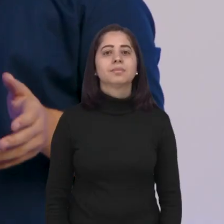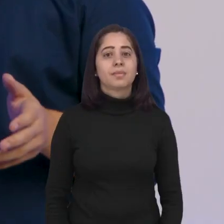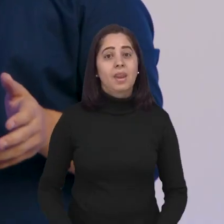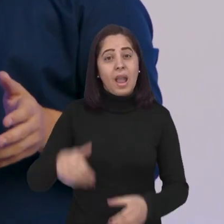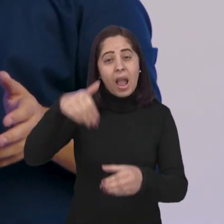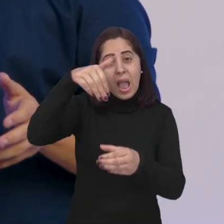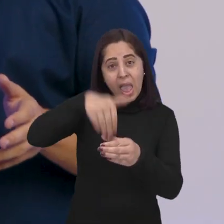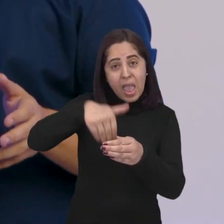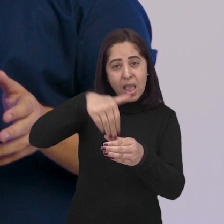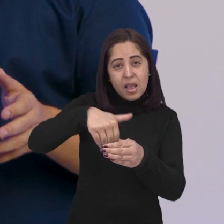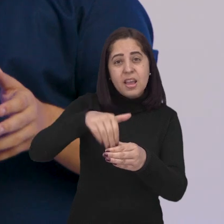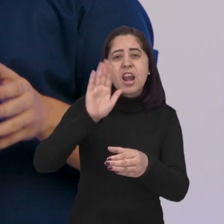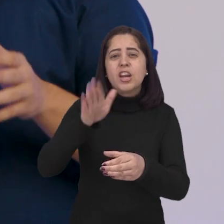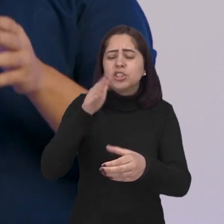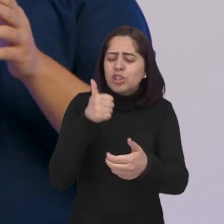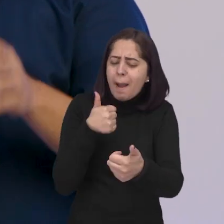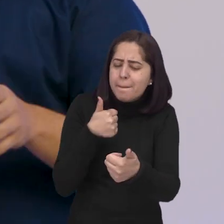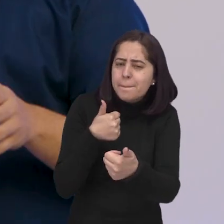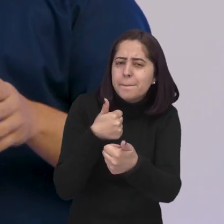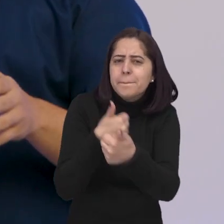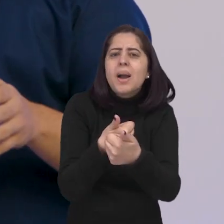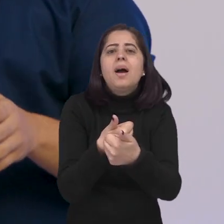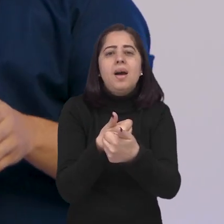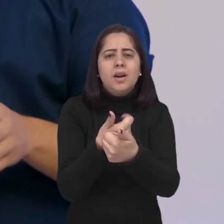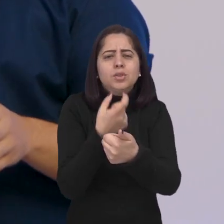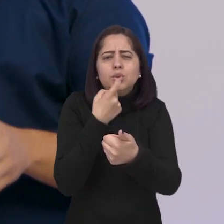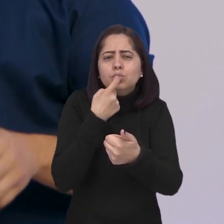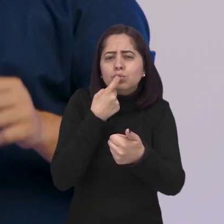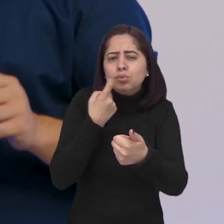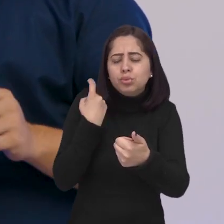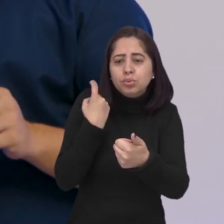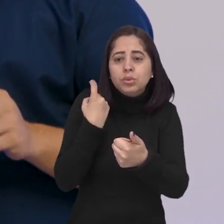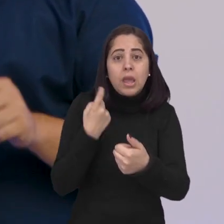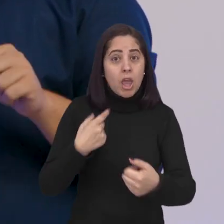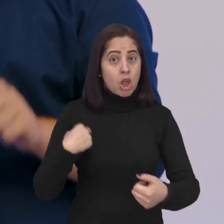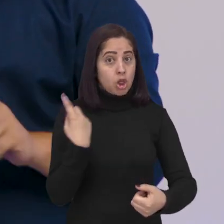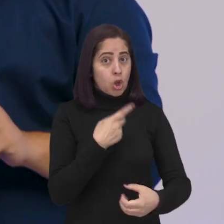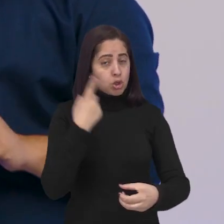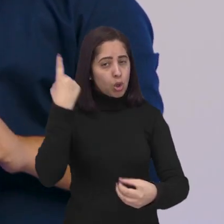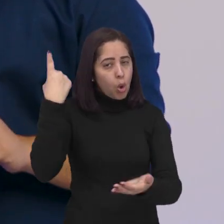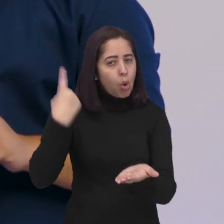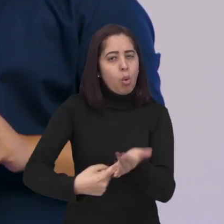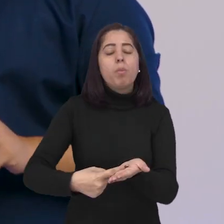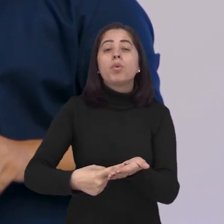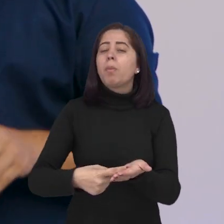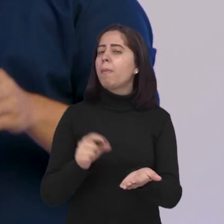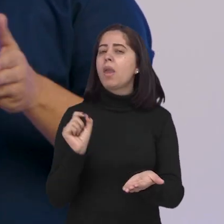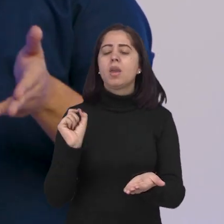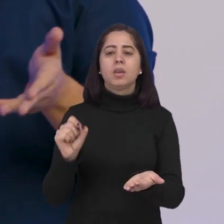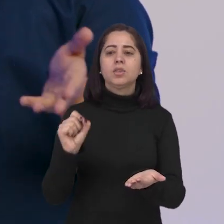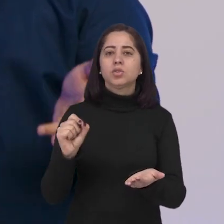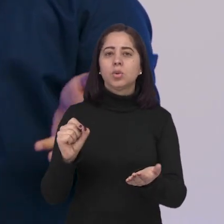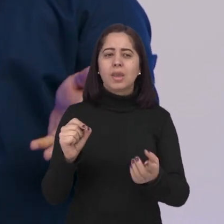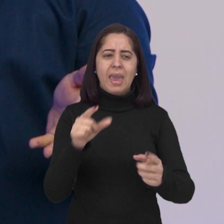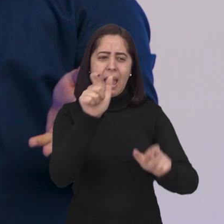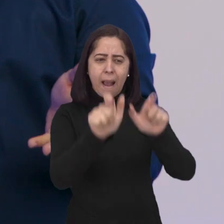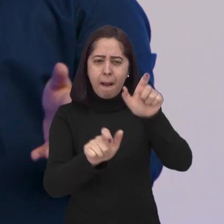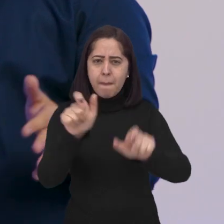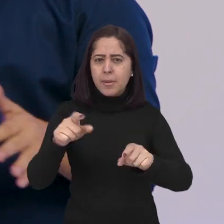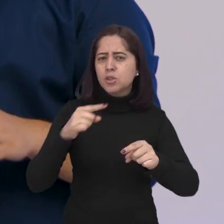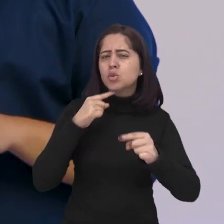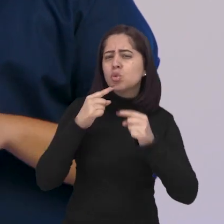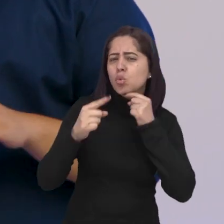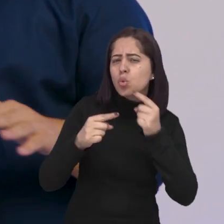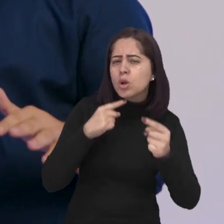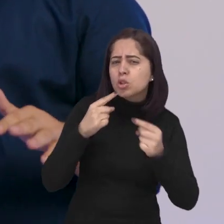As eleições municipais deste ano estão cada vez mais próximas e o nosso compromisso aqui no Cidadania em Pauta é tirar as dúvidas da